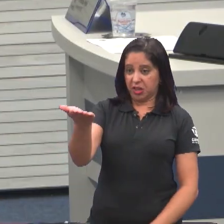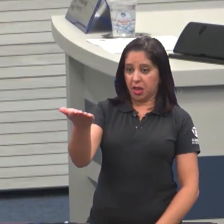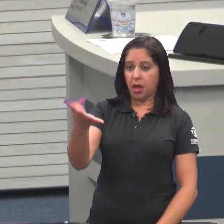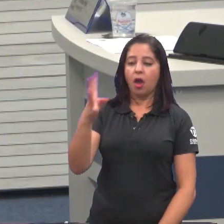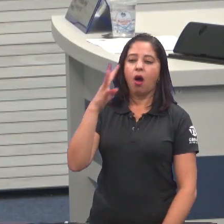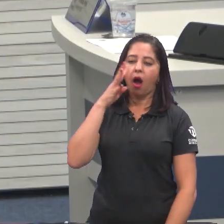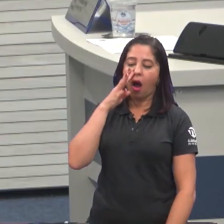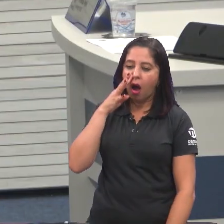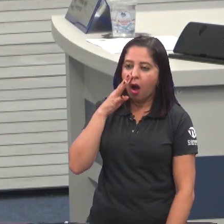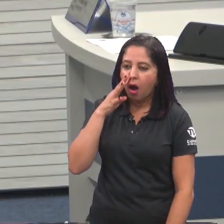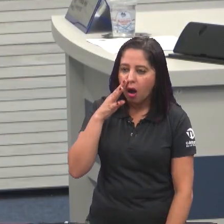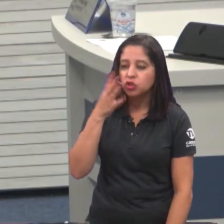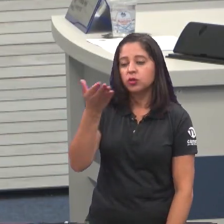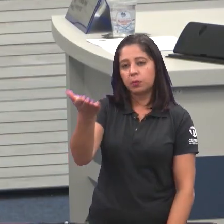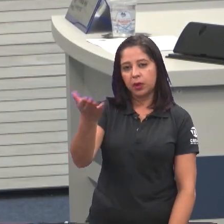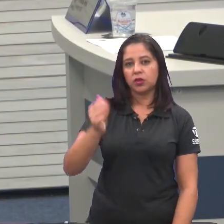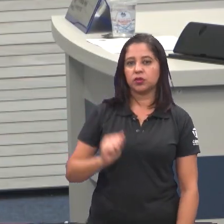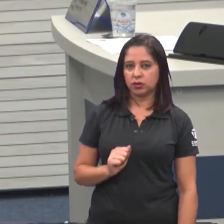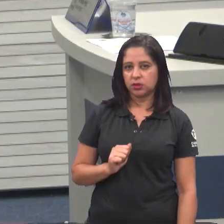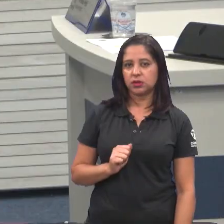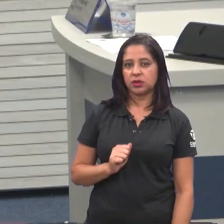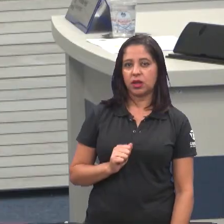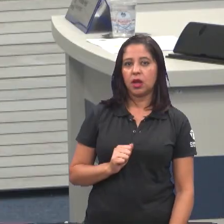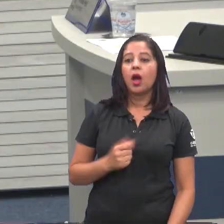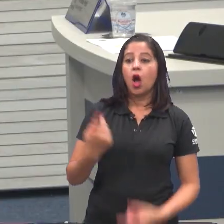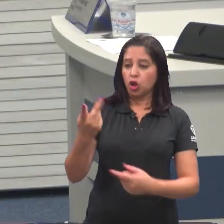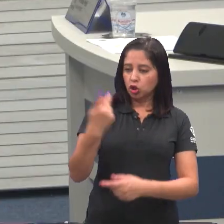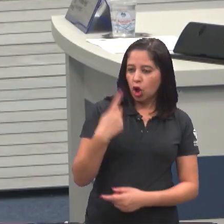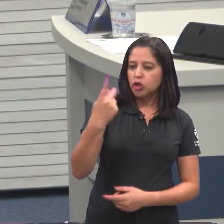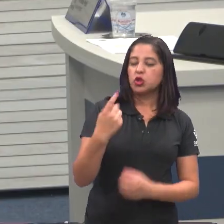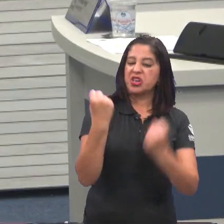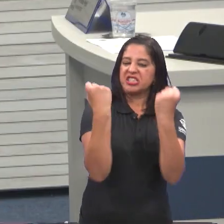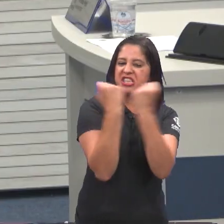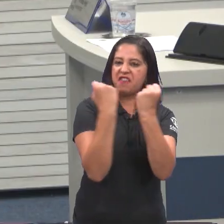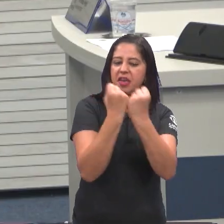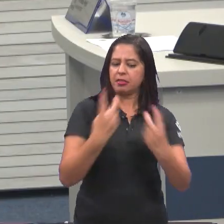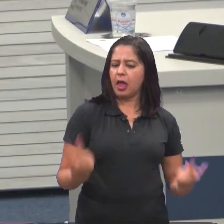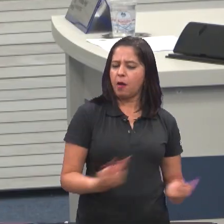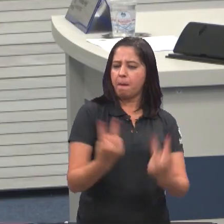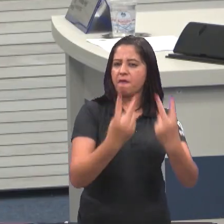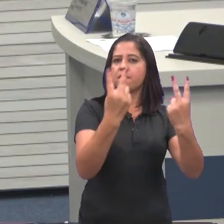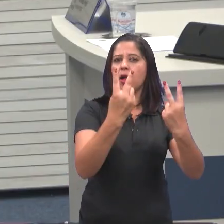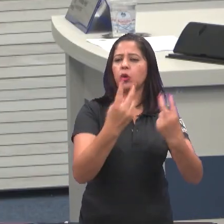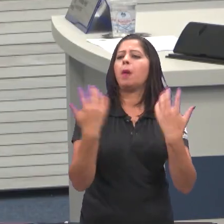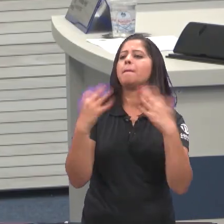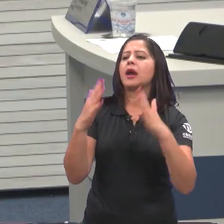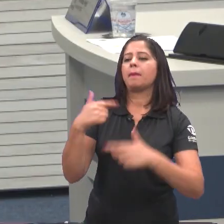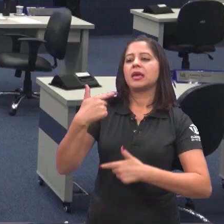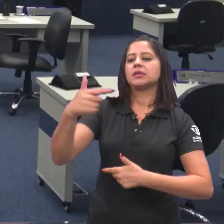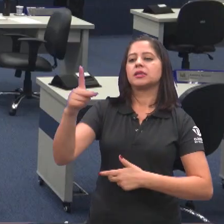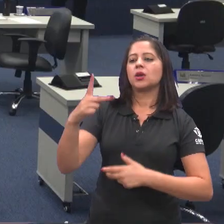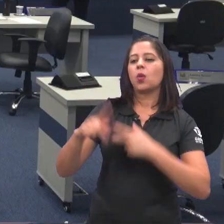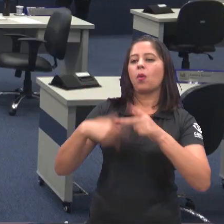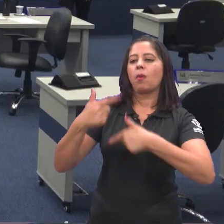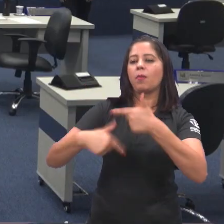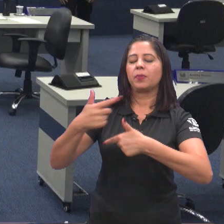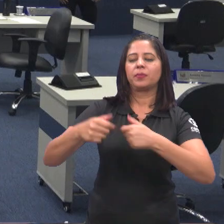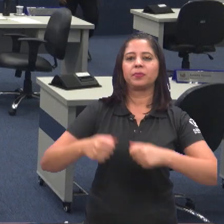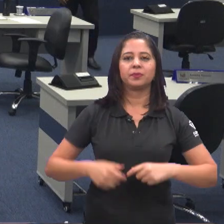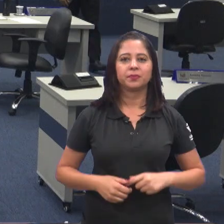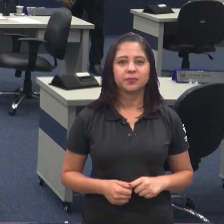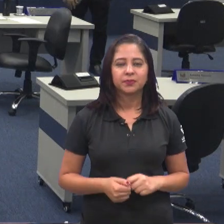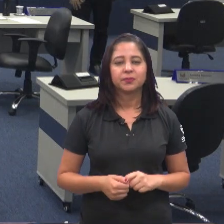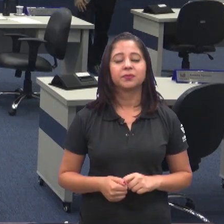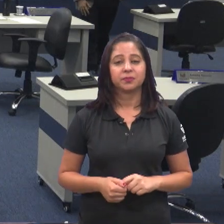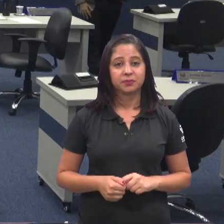junto certamente será duradoura, principalmente porque defendemos os mesmos valores, os mesmos princípios, e parabéns pelo seu trabalho. Questão de ordem,